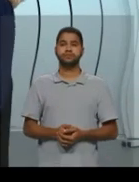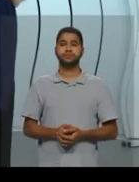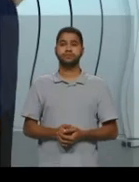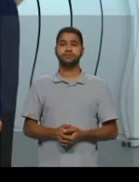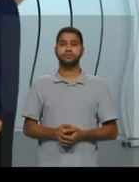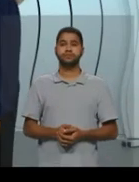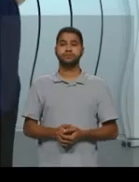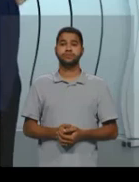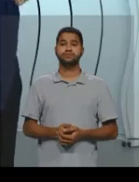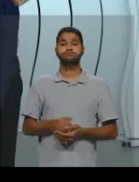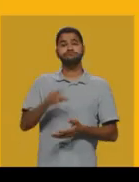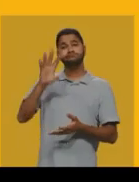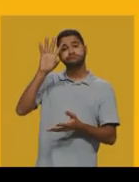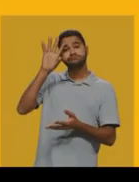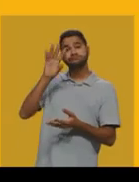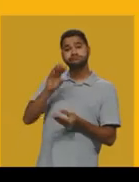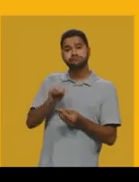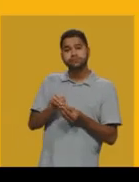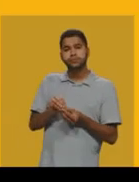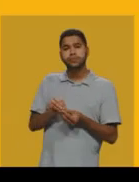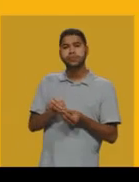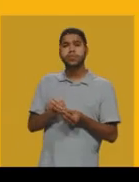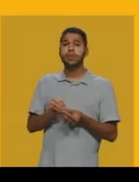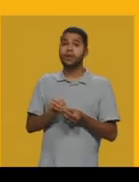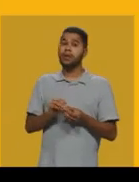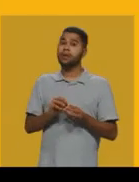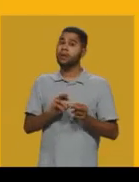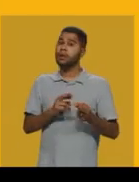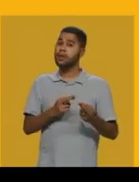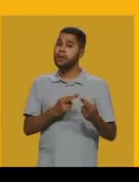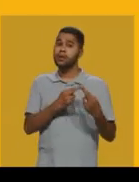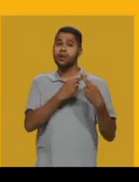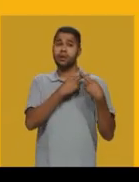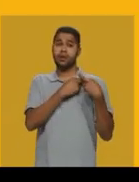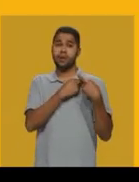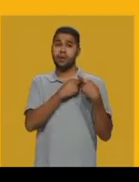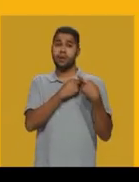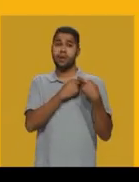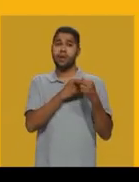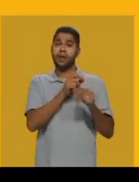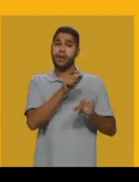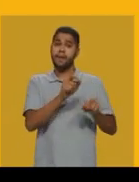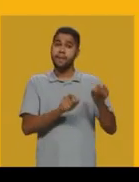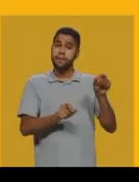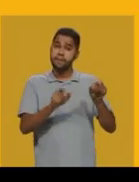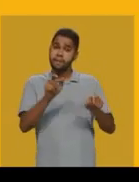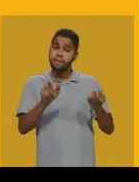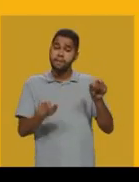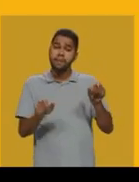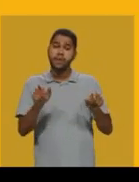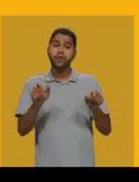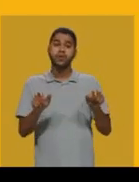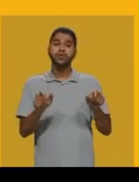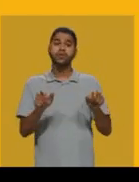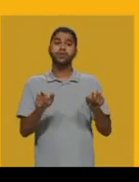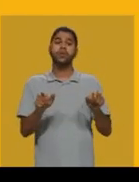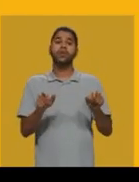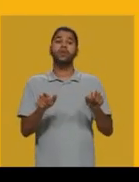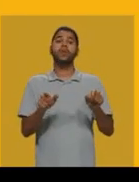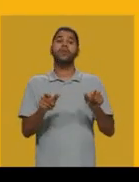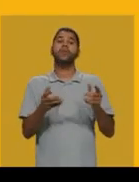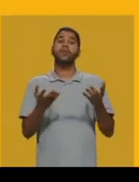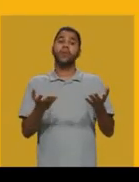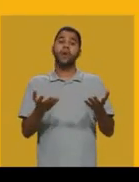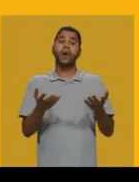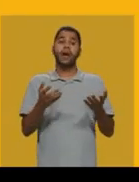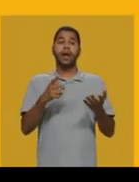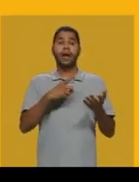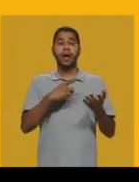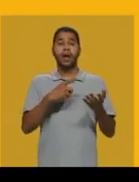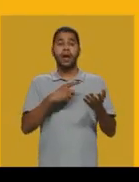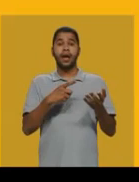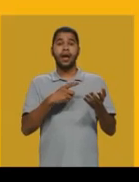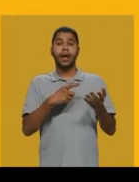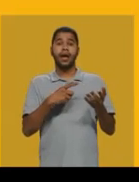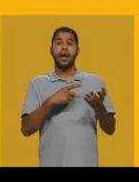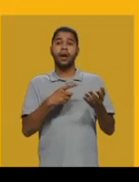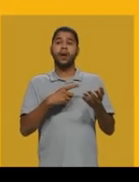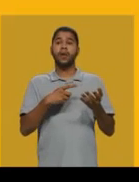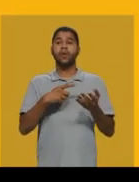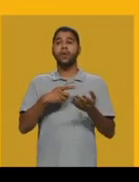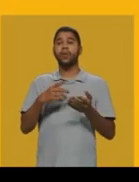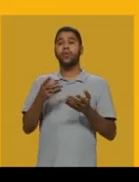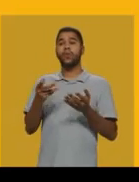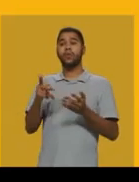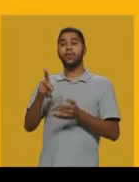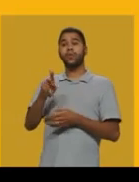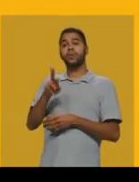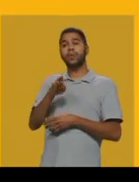Então, os subentendidos, né, eles são de responsabilidade do receptor, enquanto os pressupostos são partilhados por